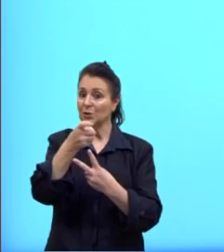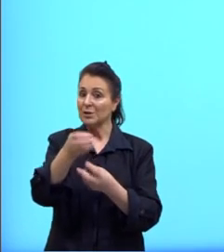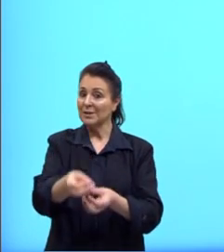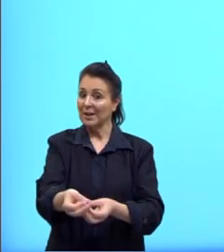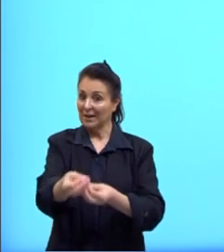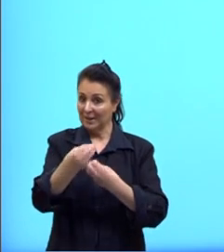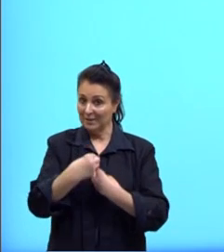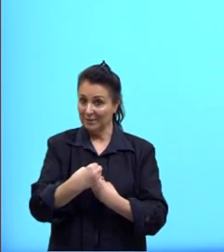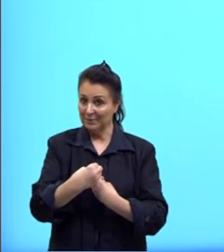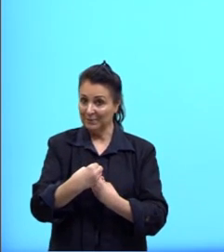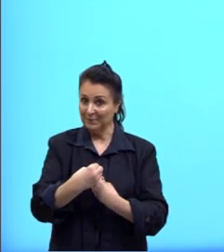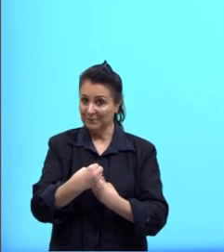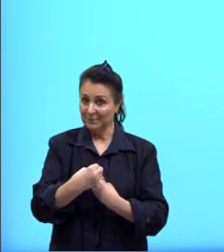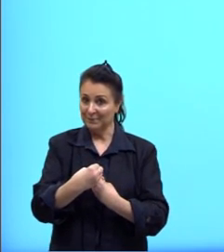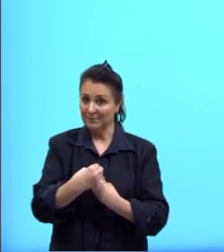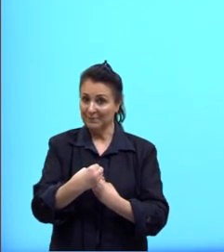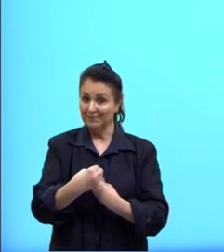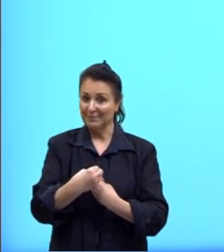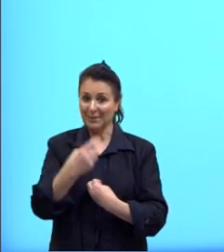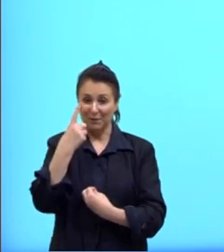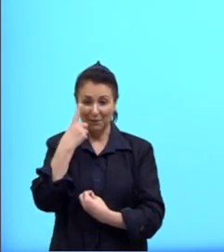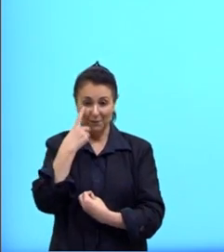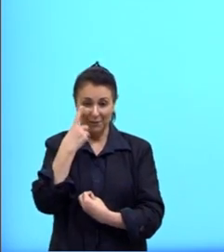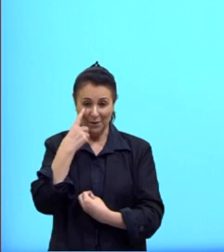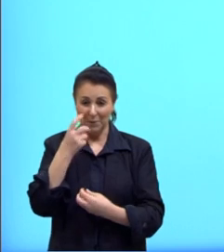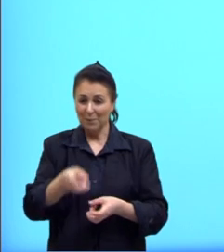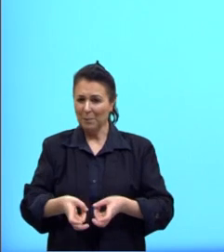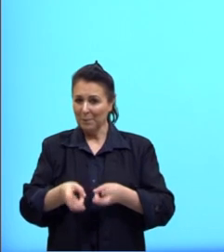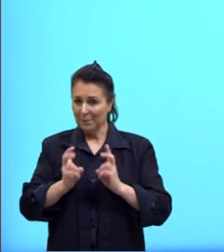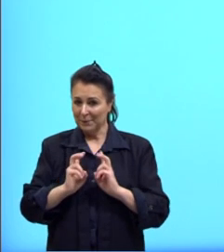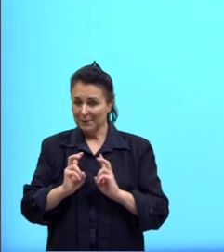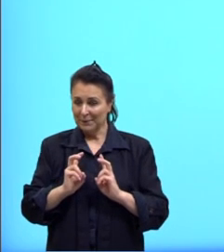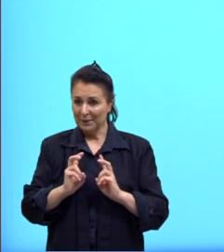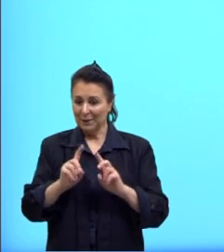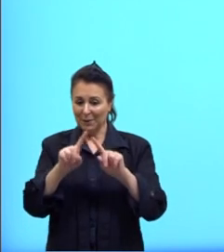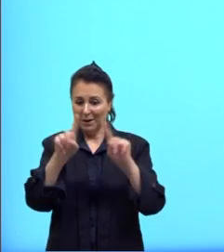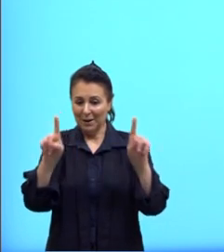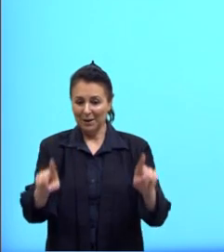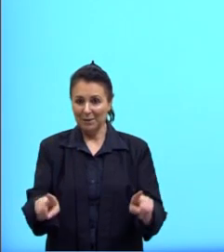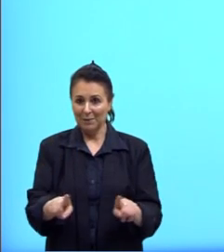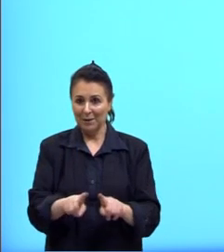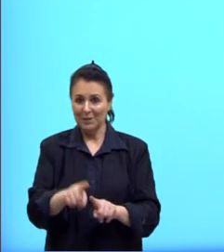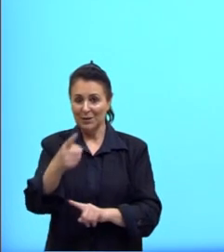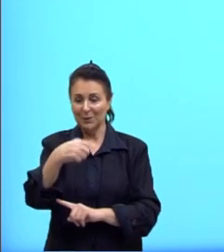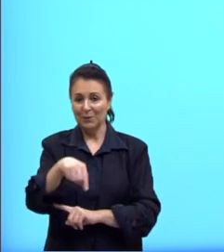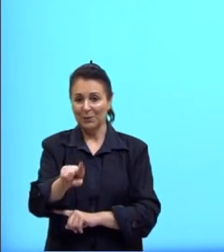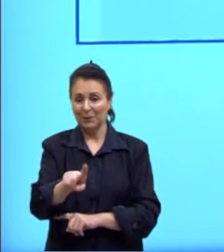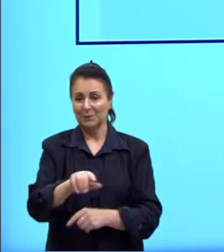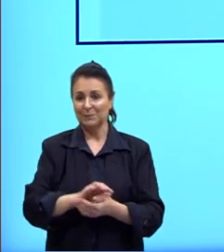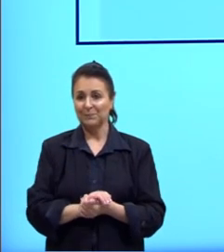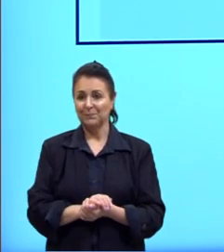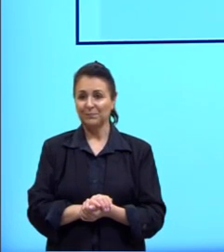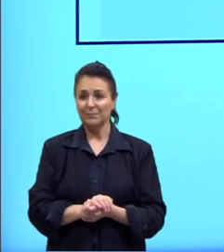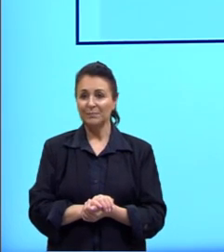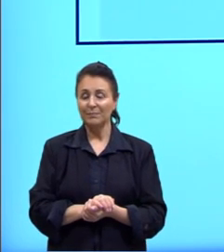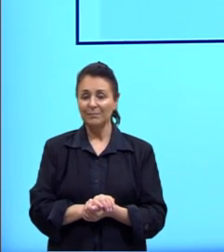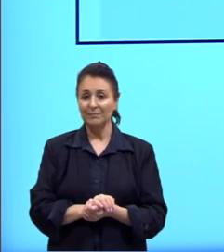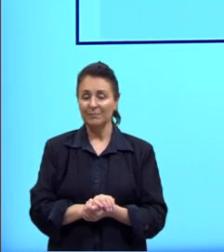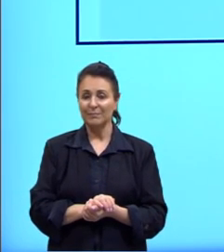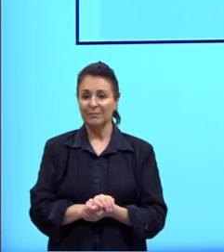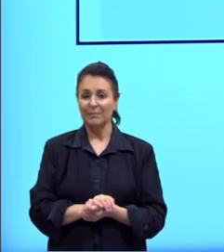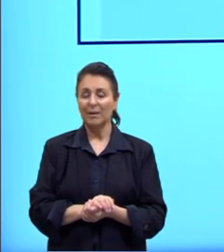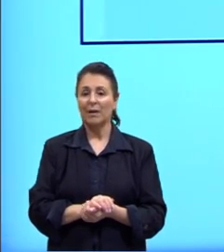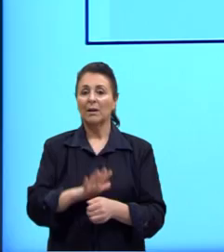doado o olharam perceberam Então tá vamos pra próxima e